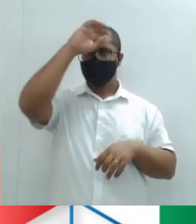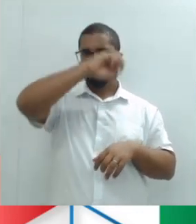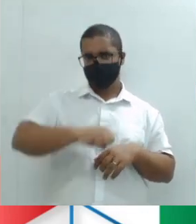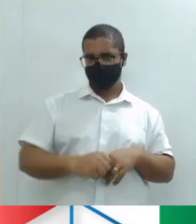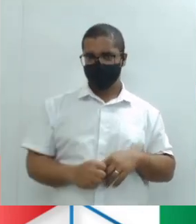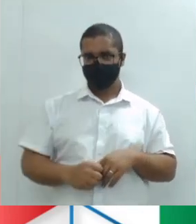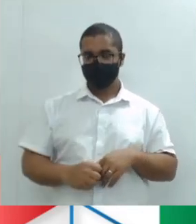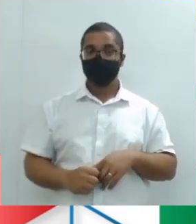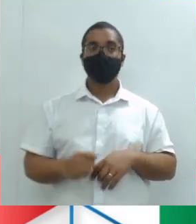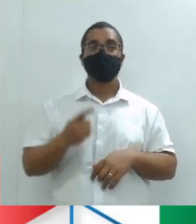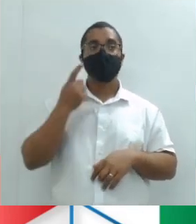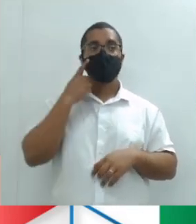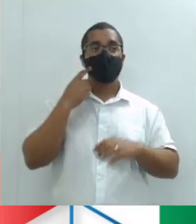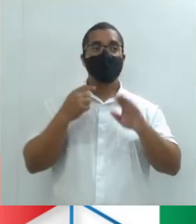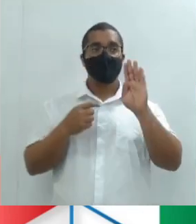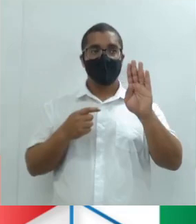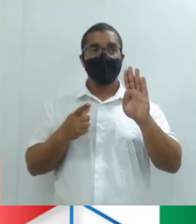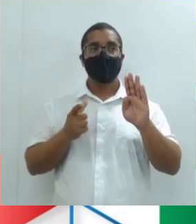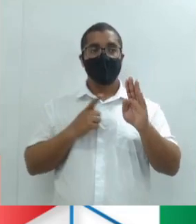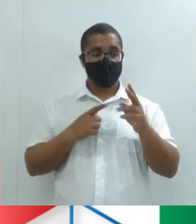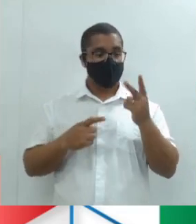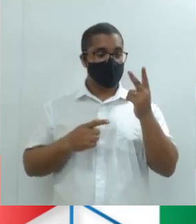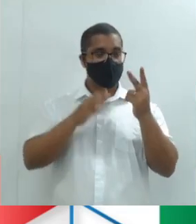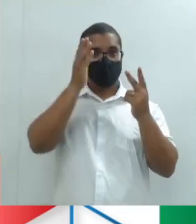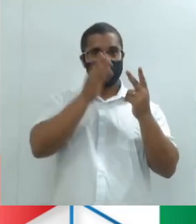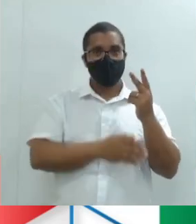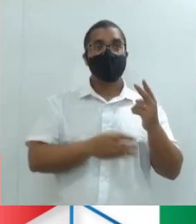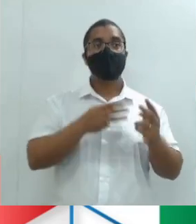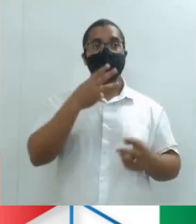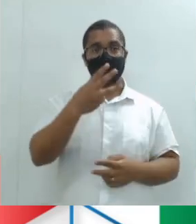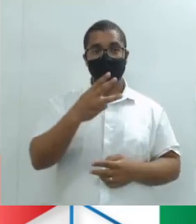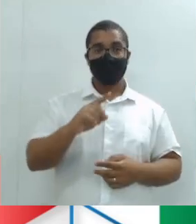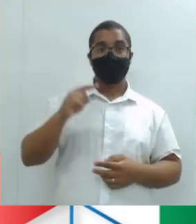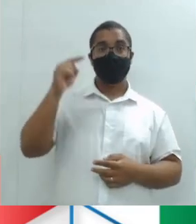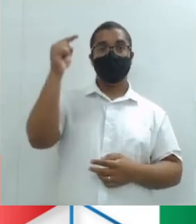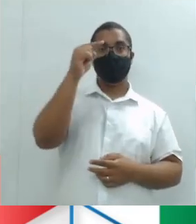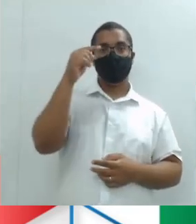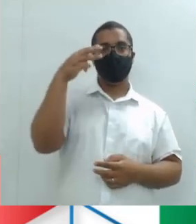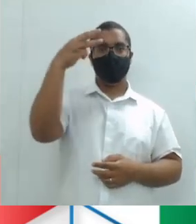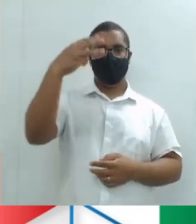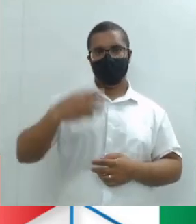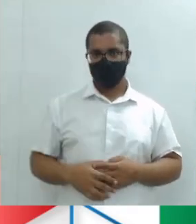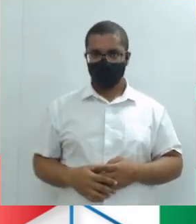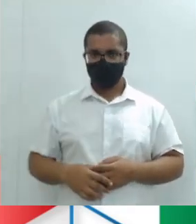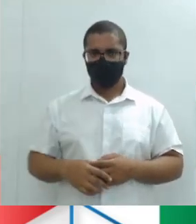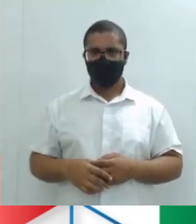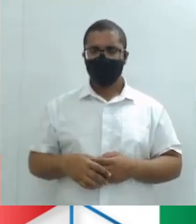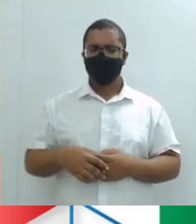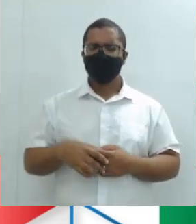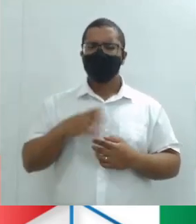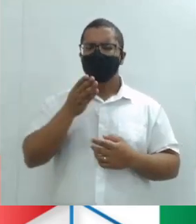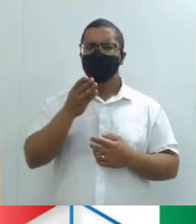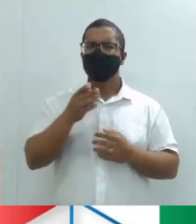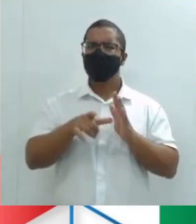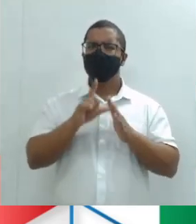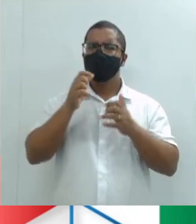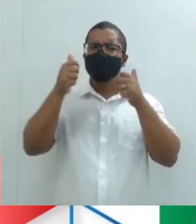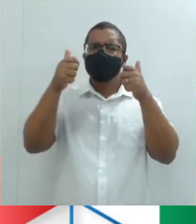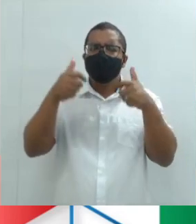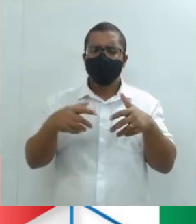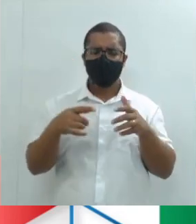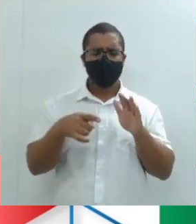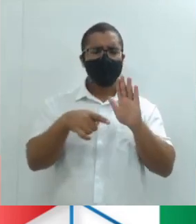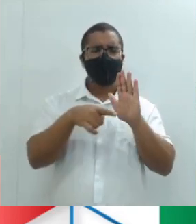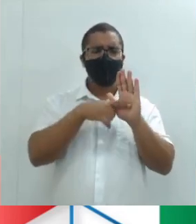Item B, agora eu tenho 2/3 elevado a menos 3. Professor, o senhor disse lá que o